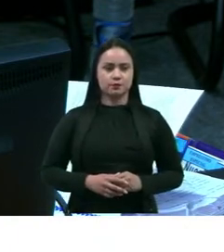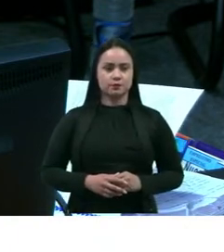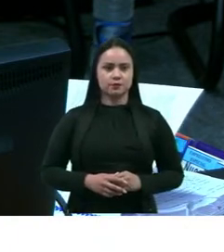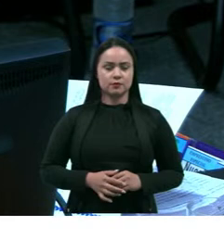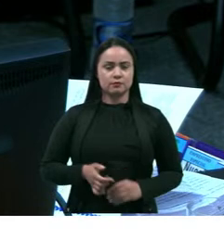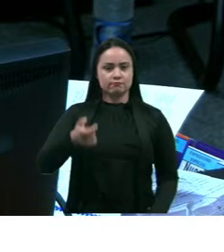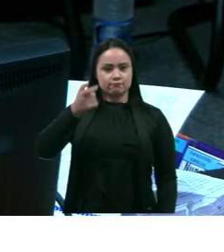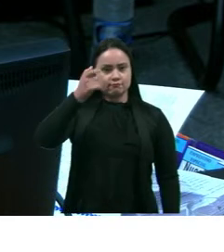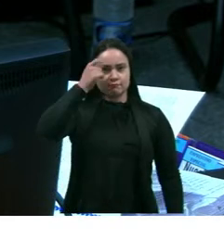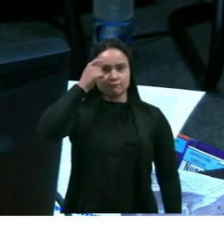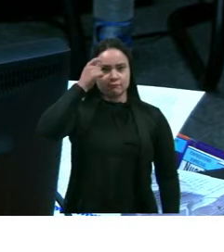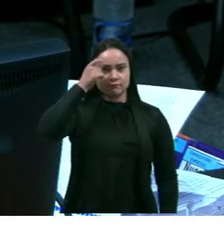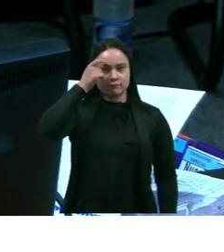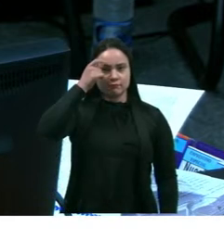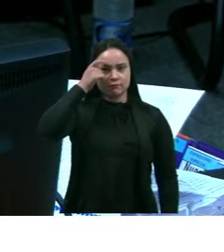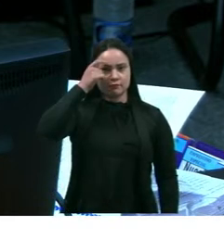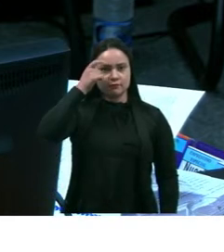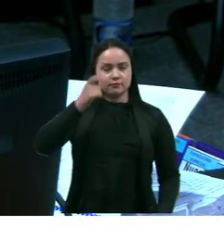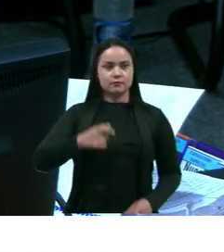ciente